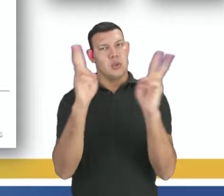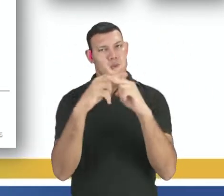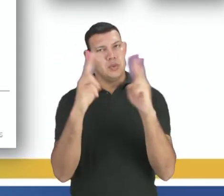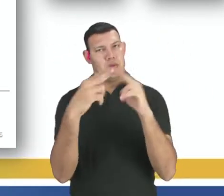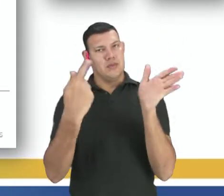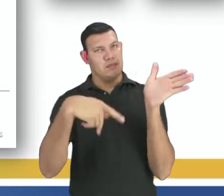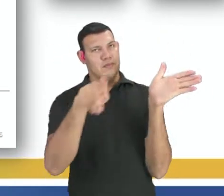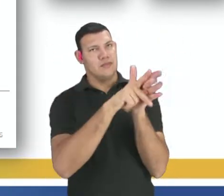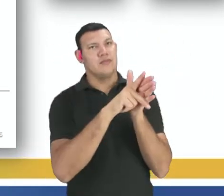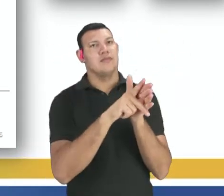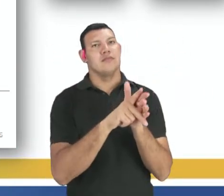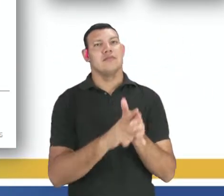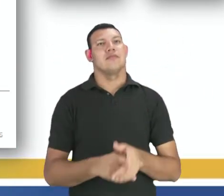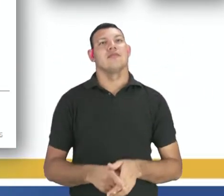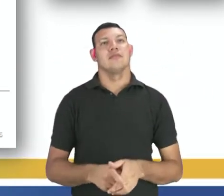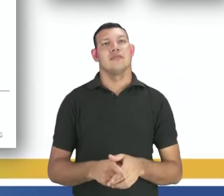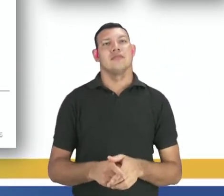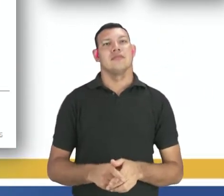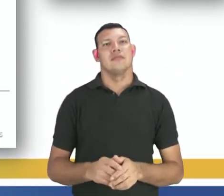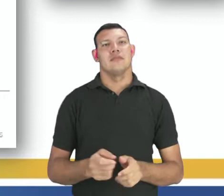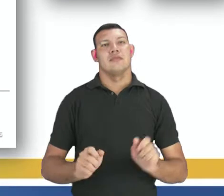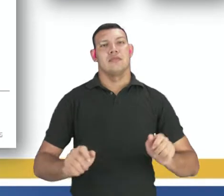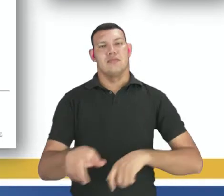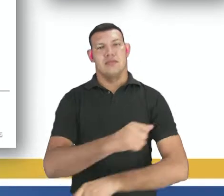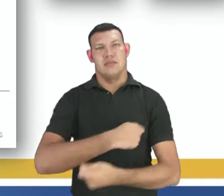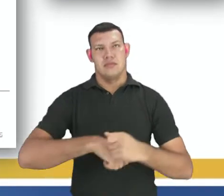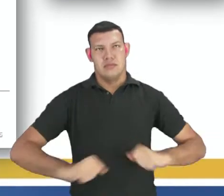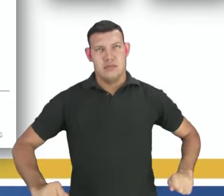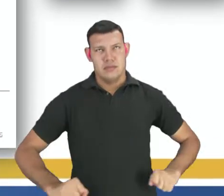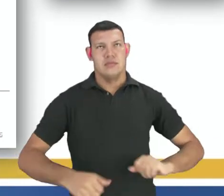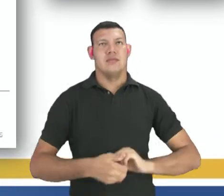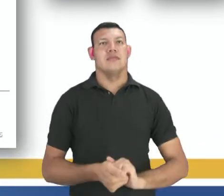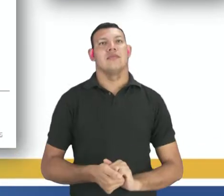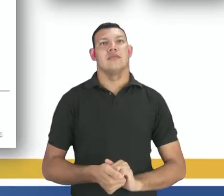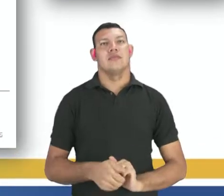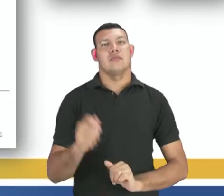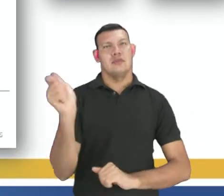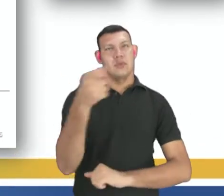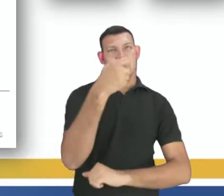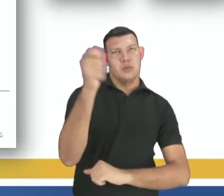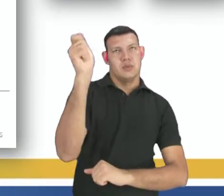é judô, esgrima, taekwondo, boxe, luta olímpica,